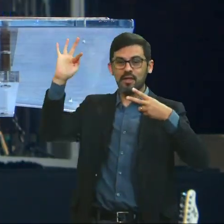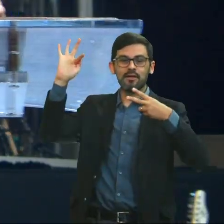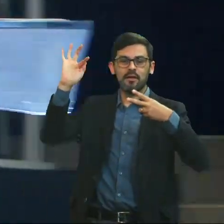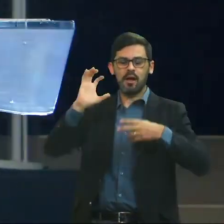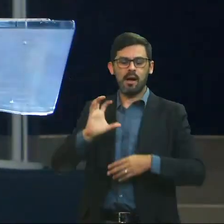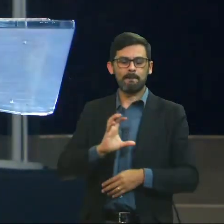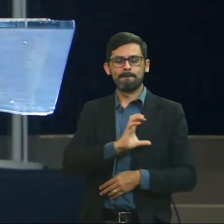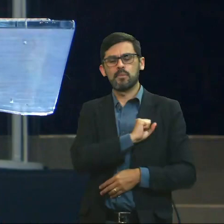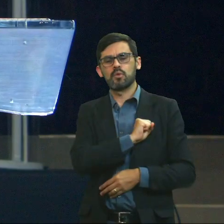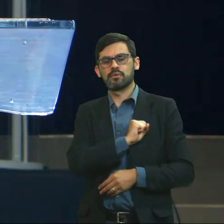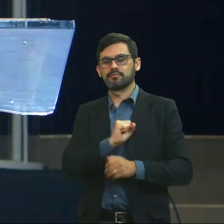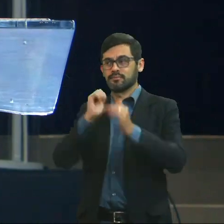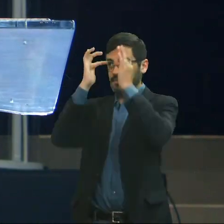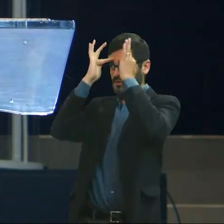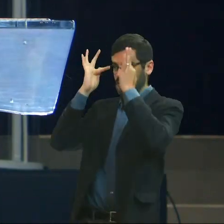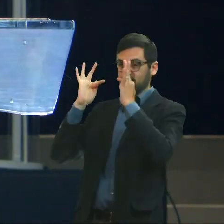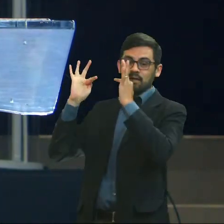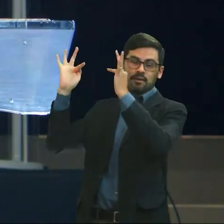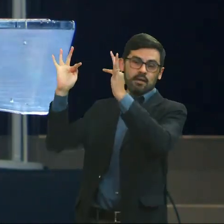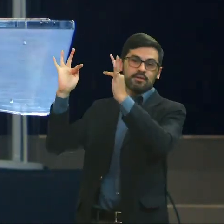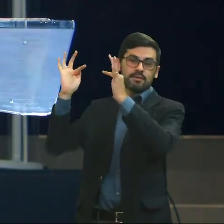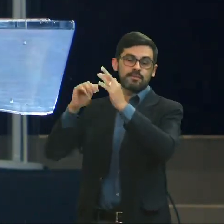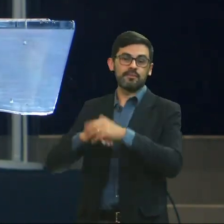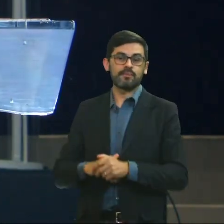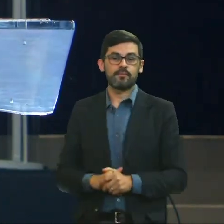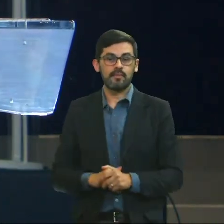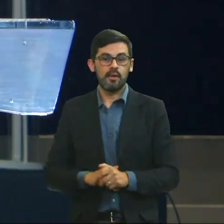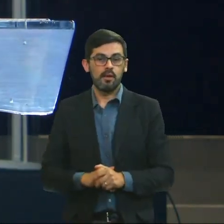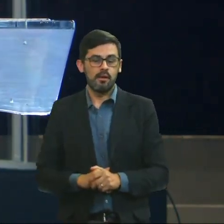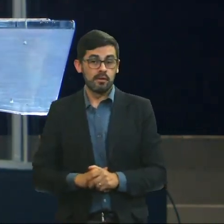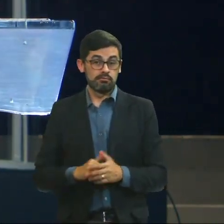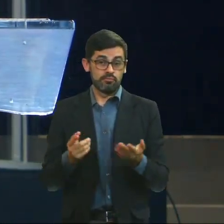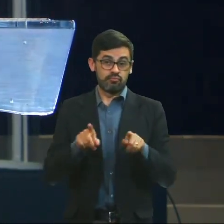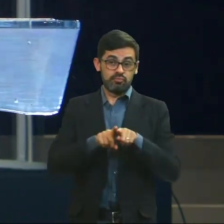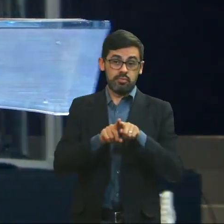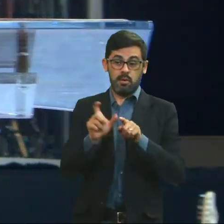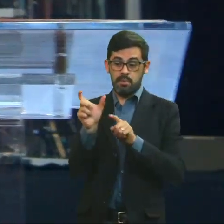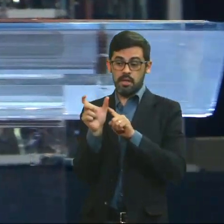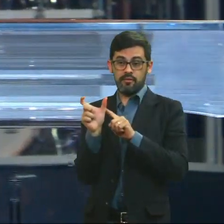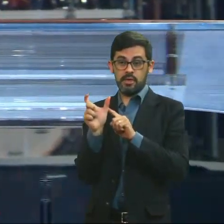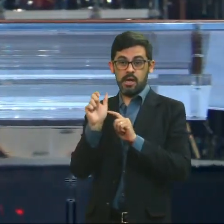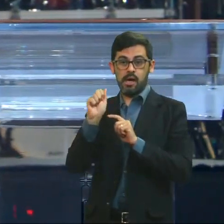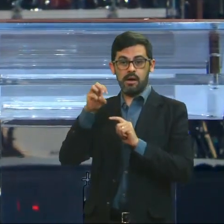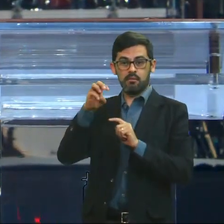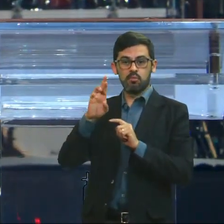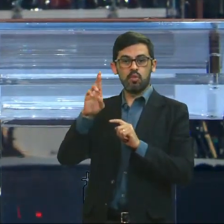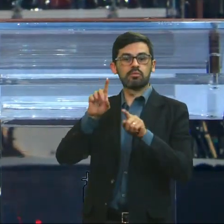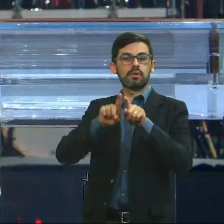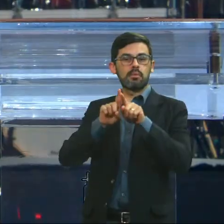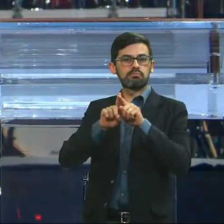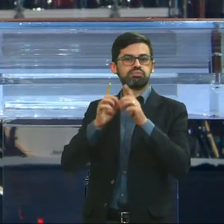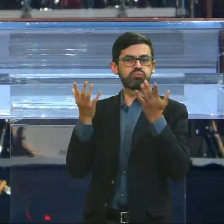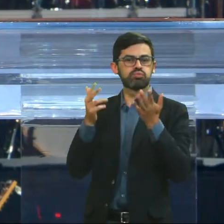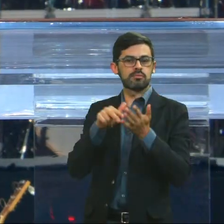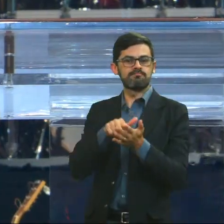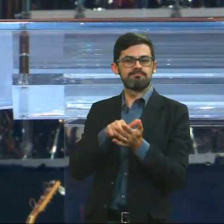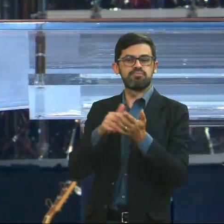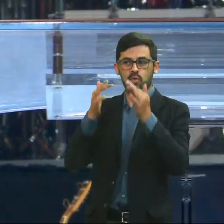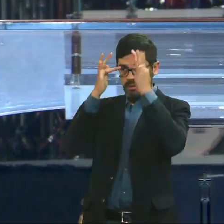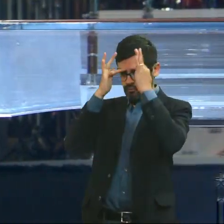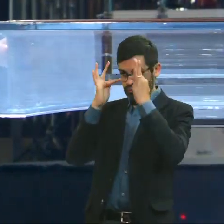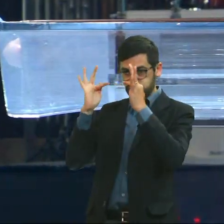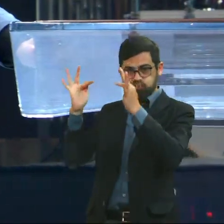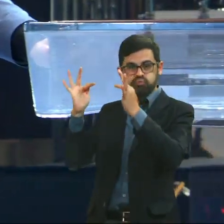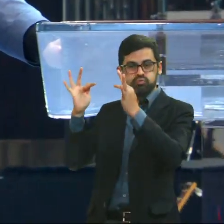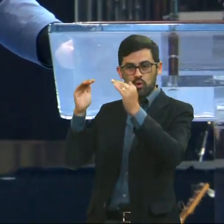Amor e fidelidade. É interessante que a palavra amor aqui, ela pode ser traduzida por lealdade. Até algumas versões ela